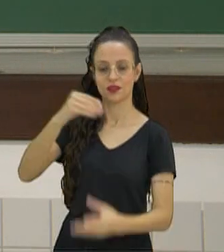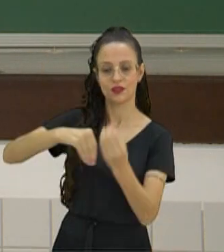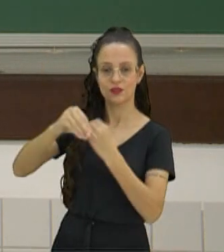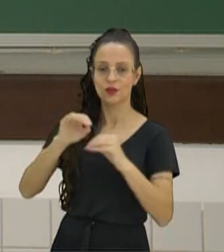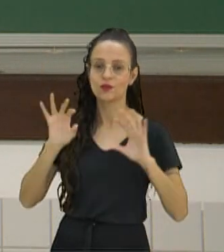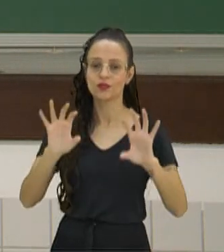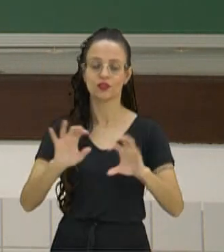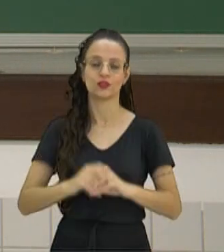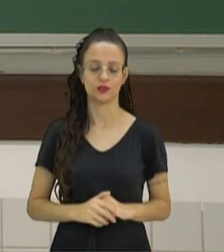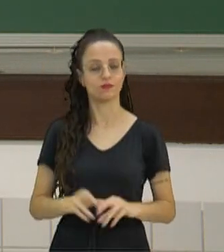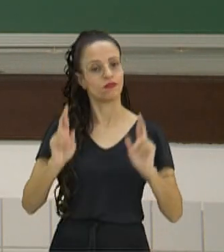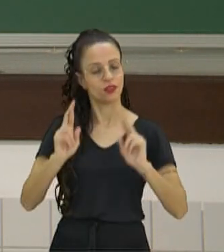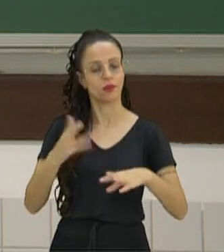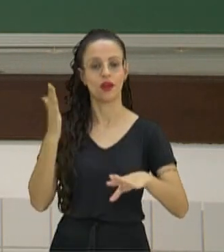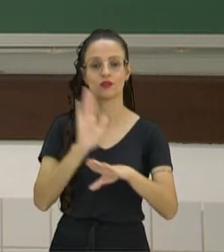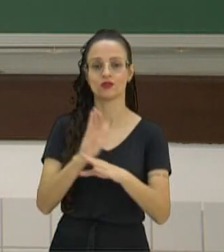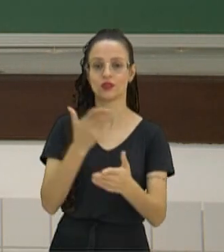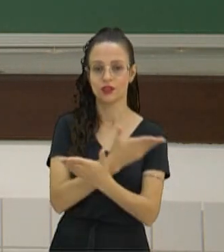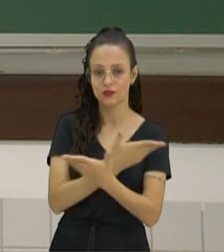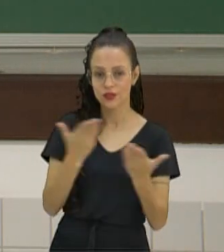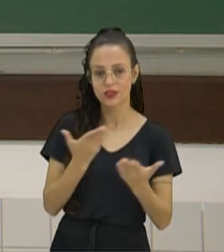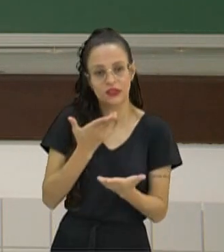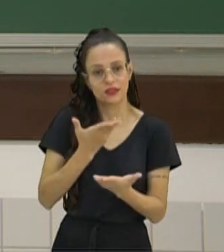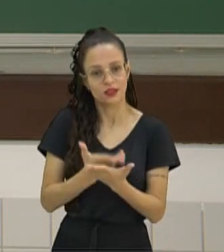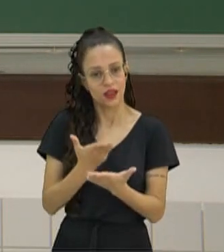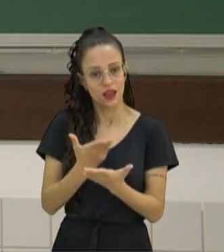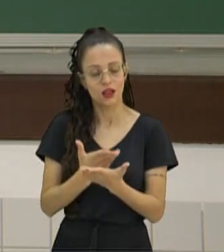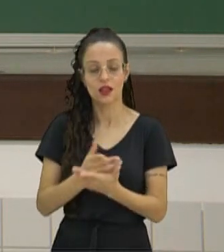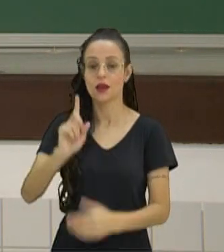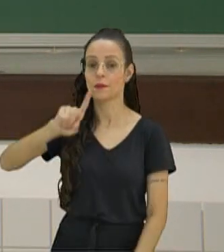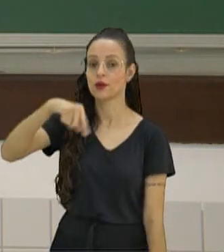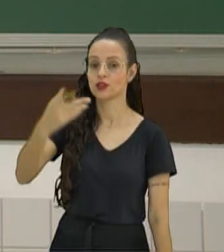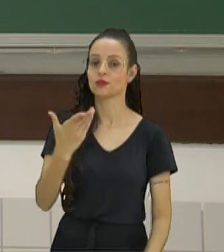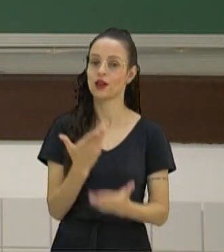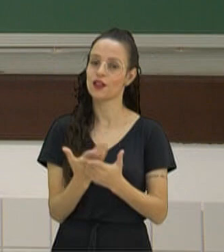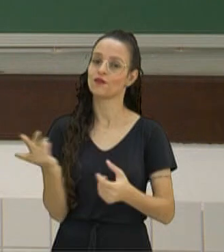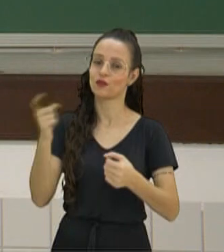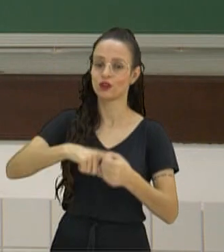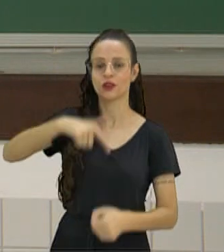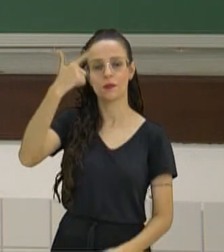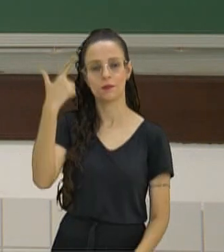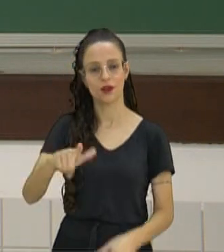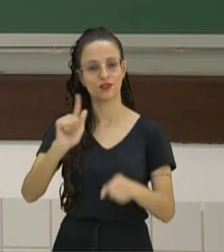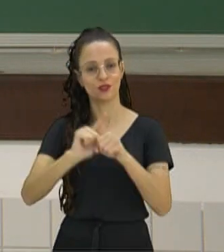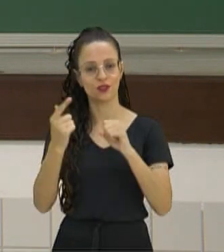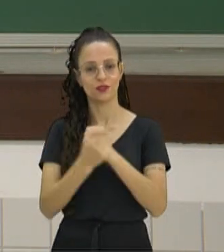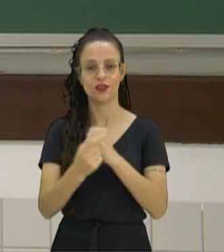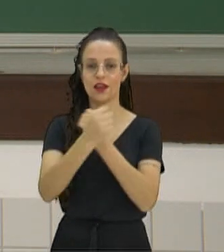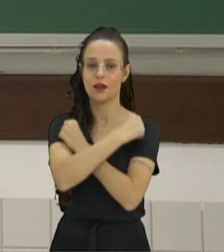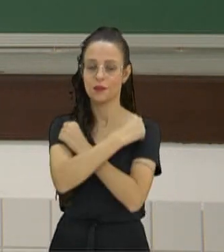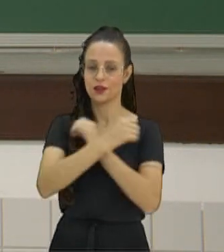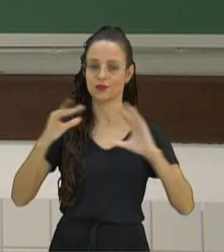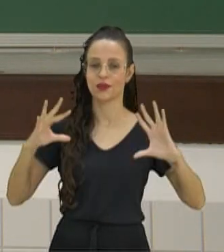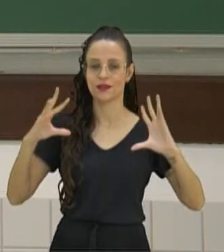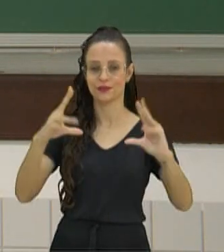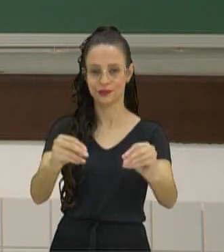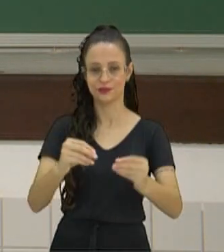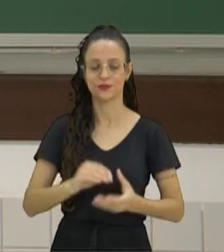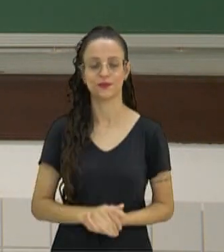isso. Espero ter contribuído na aula de hoje com vocês e na aula que vem voltamos com mais geografia. Um abraço a todos e até lá!